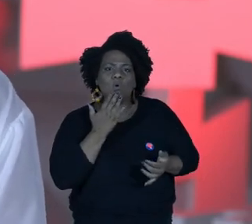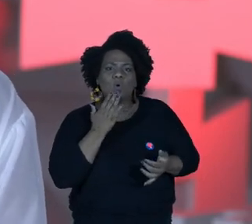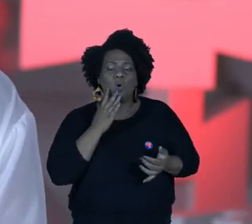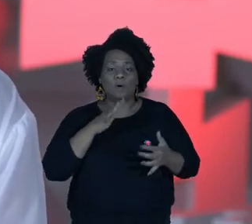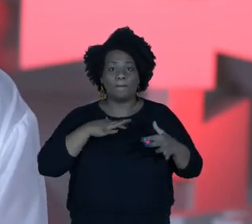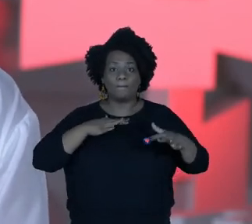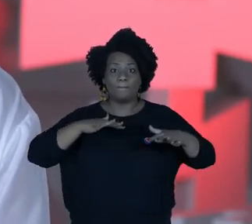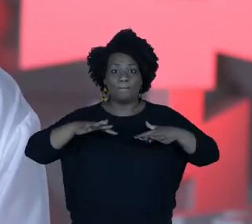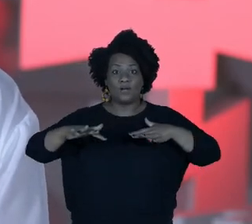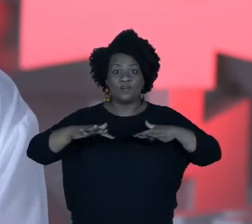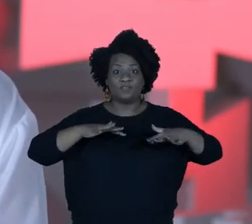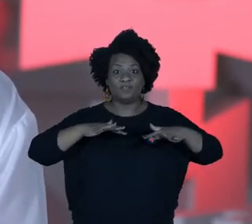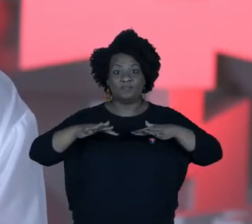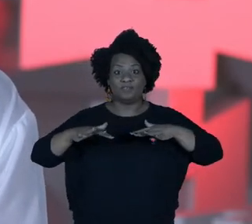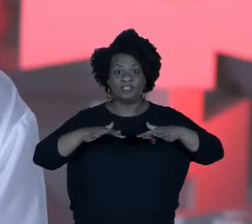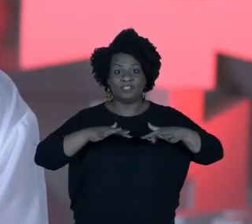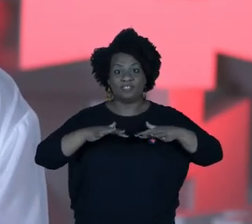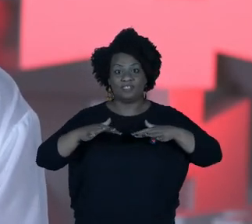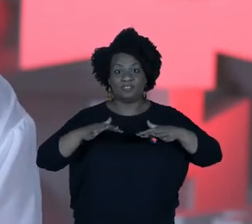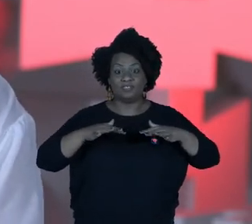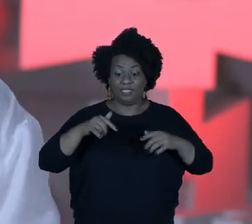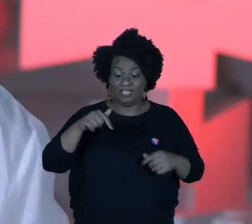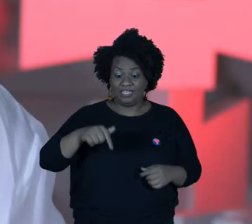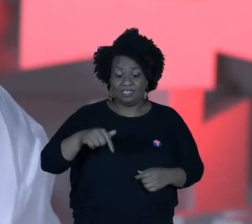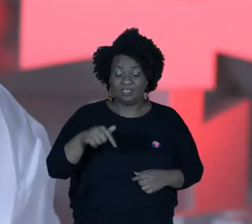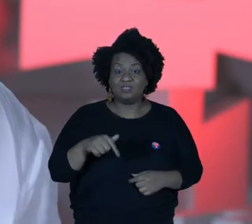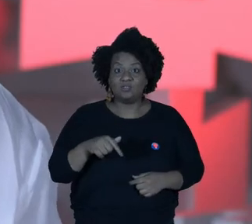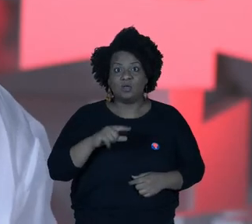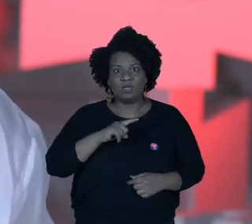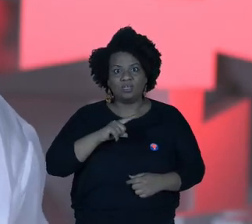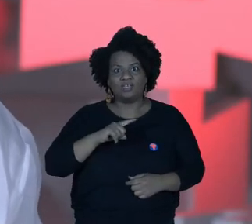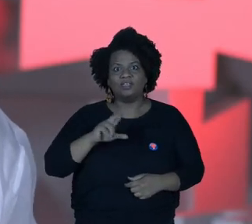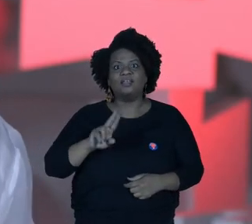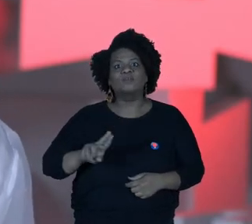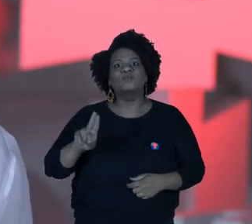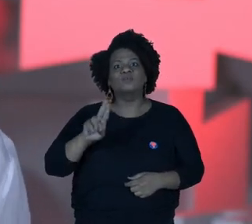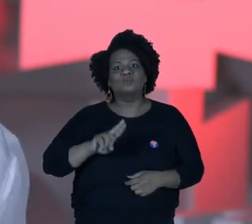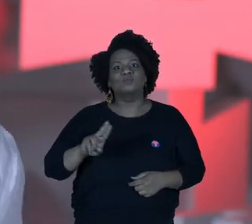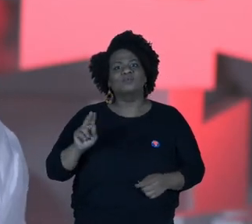movimento. E isso aqui a gente usa legal para